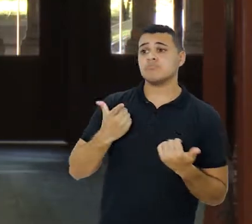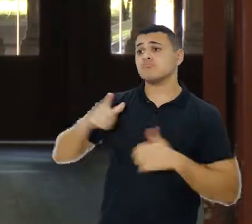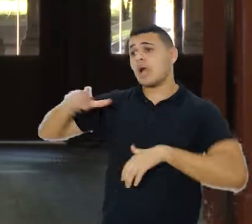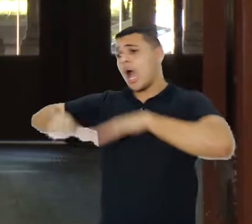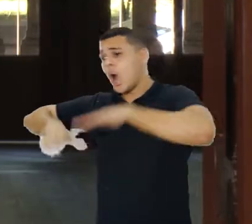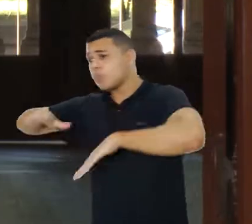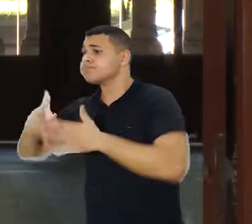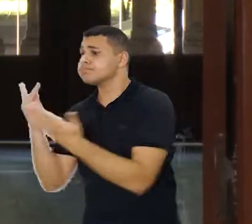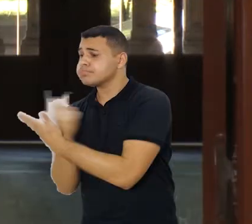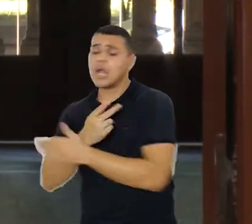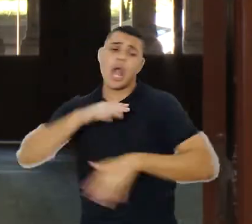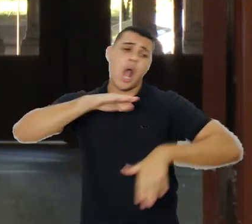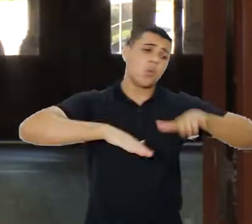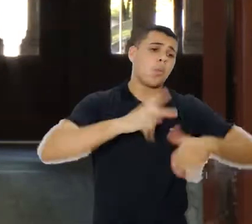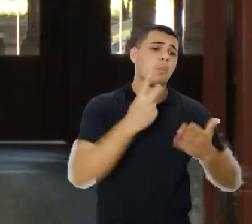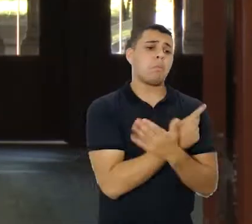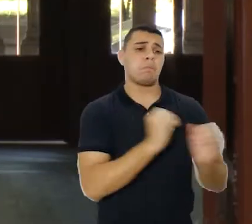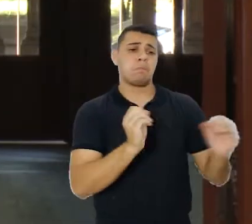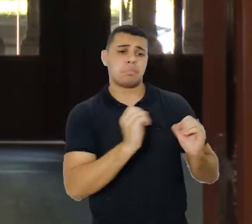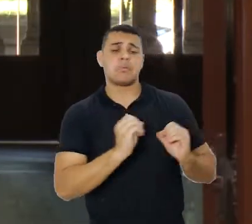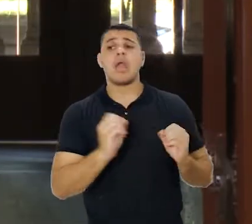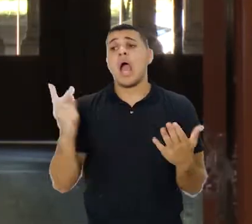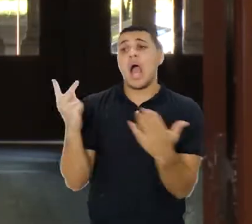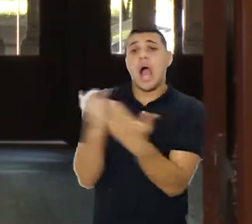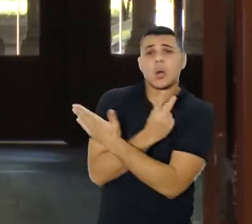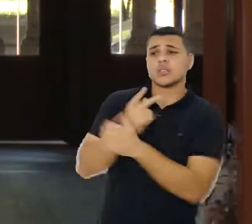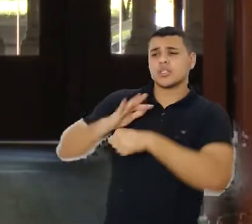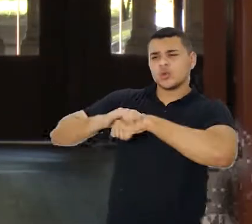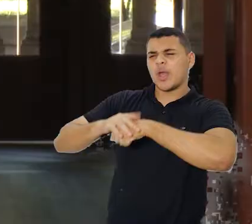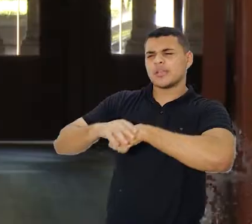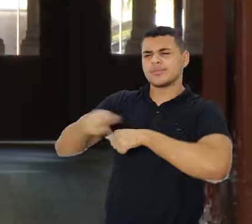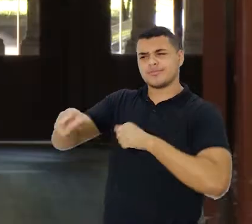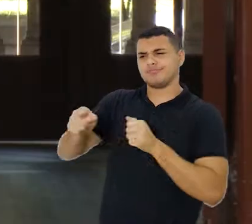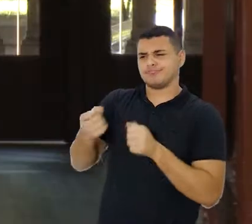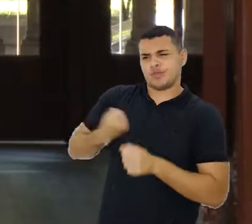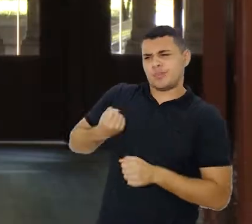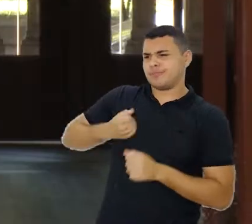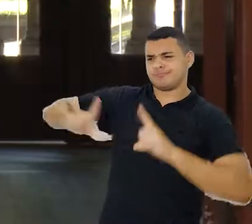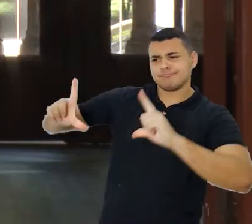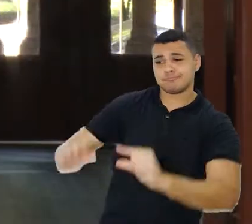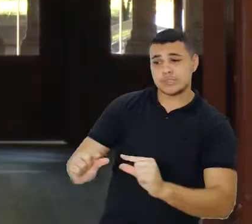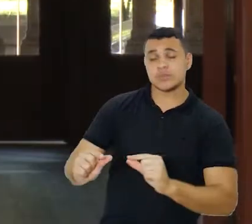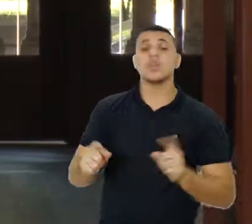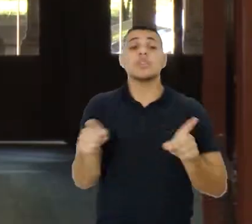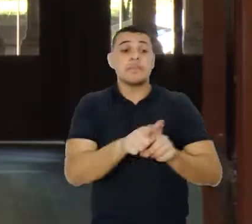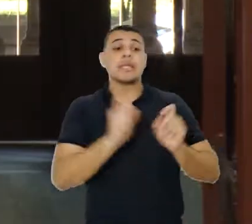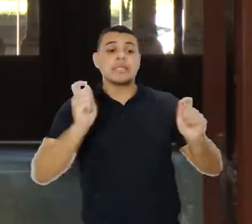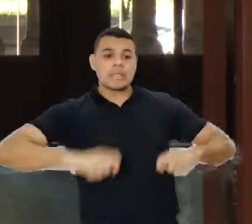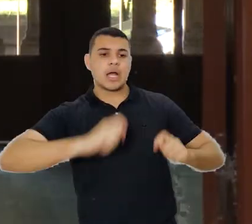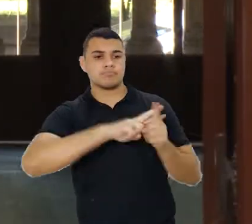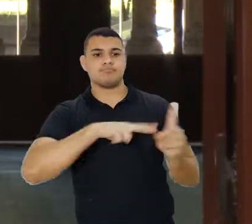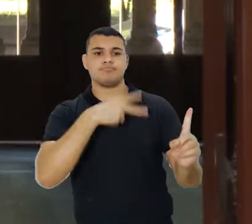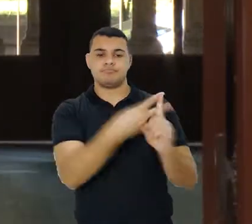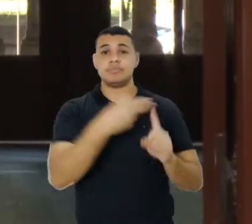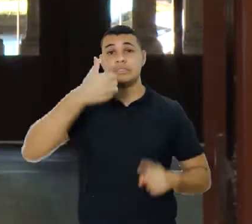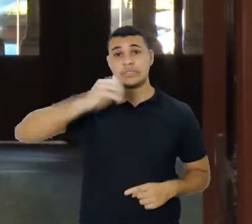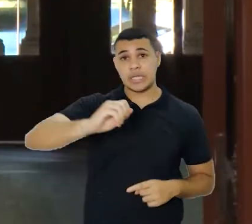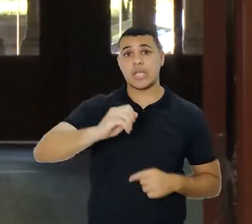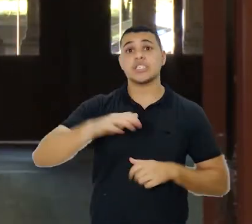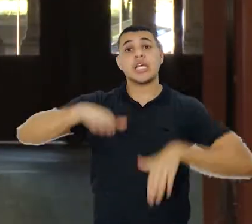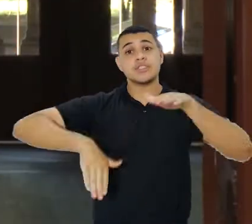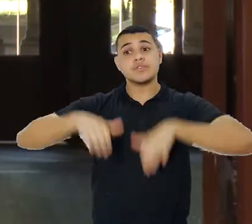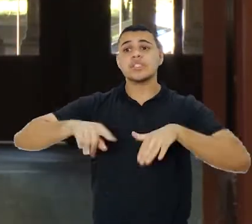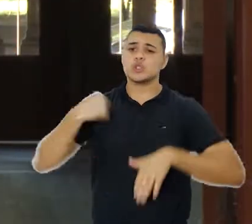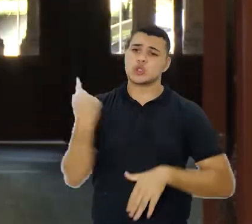em outras nem tanto, mas em algumas situações valores muito pequenos. Multiplicamos também por uma potência de 10.